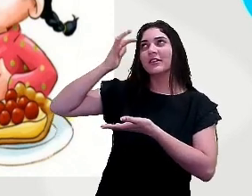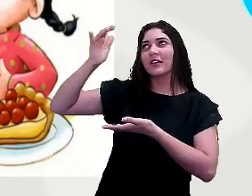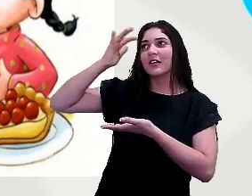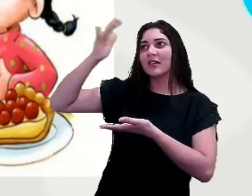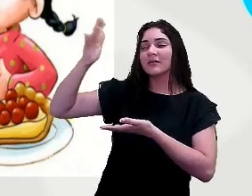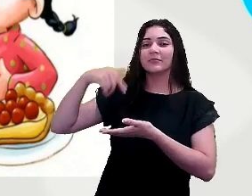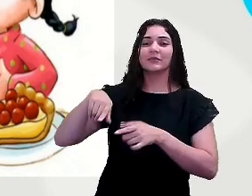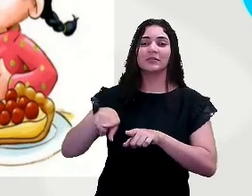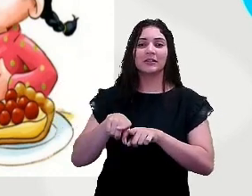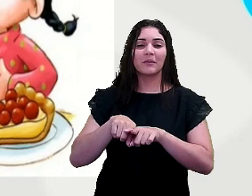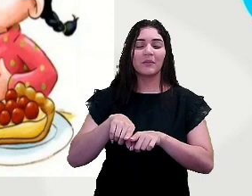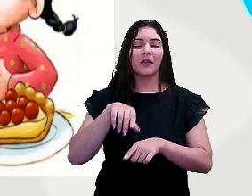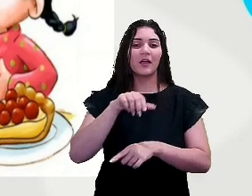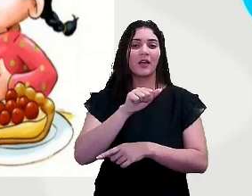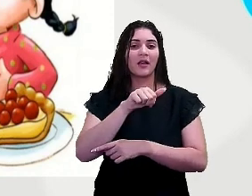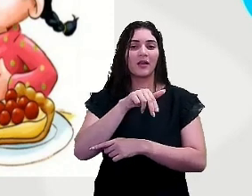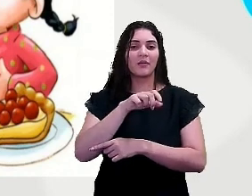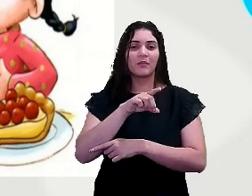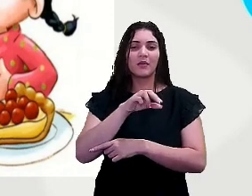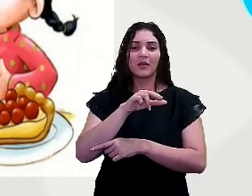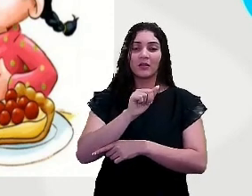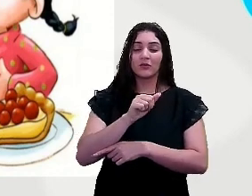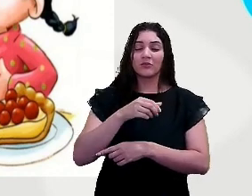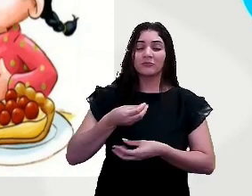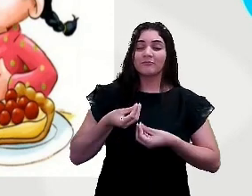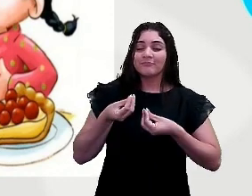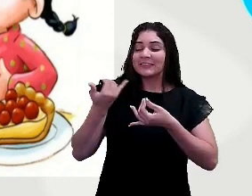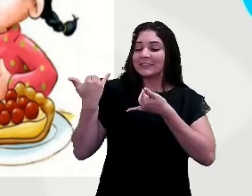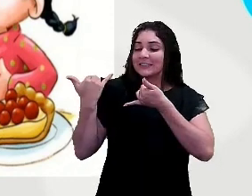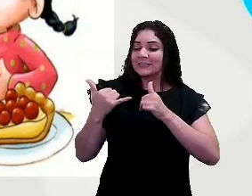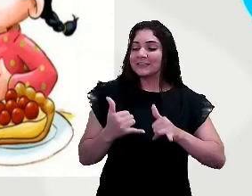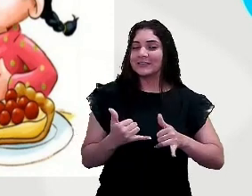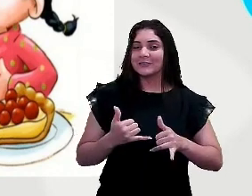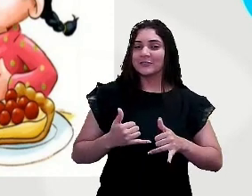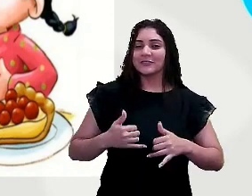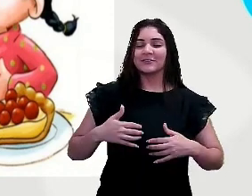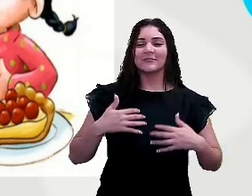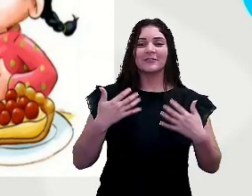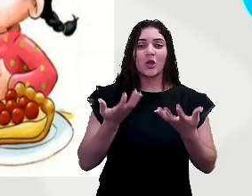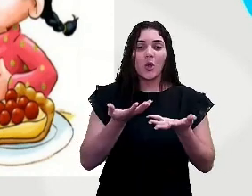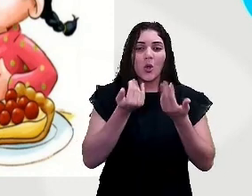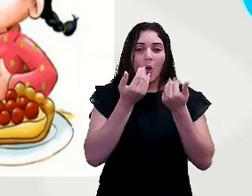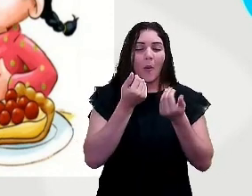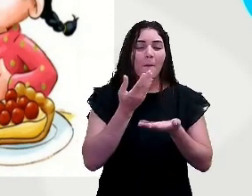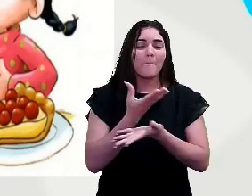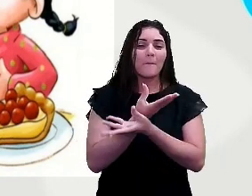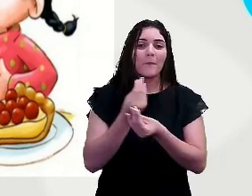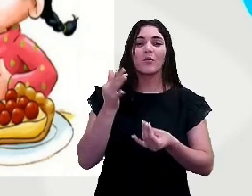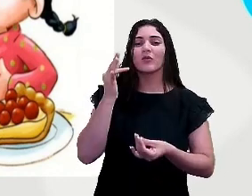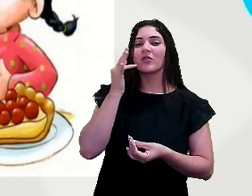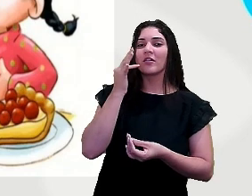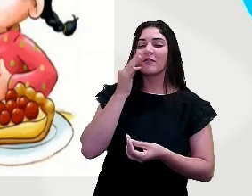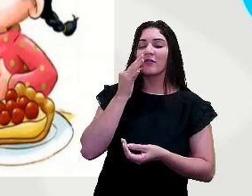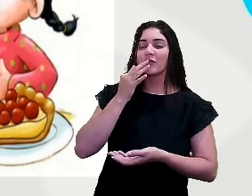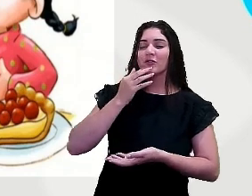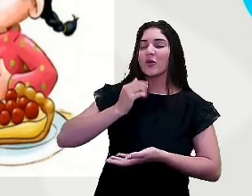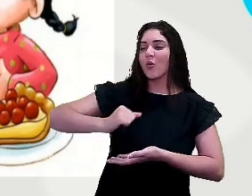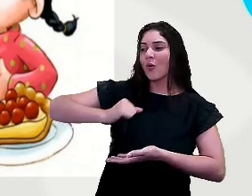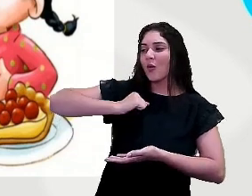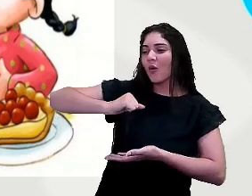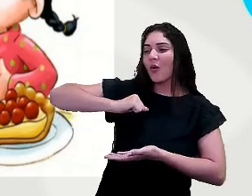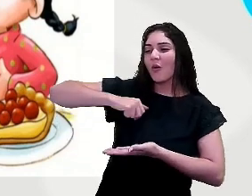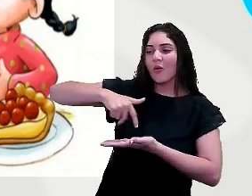as passas dão-te também energia. Come sempre frutas secas e correrás todo o